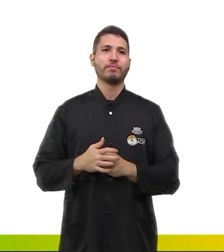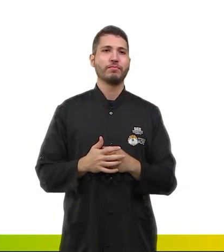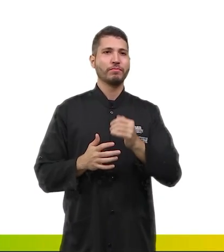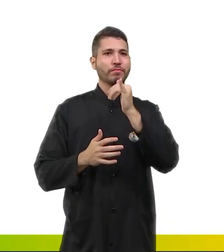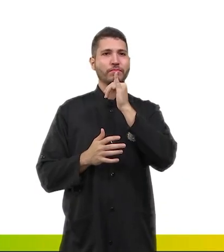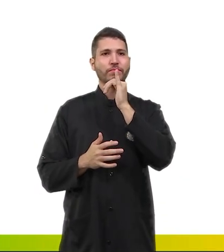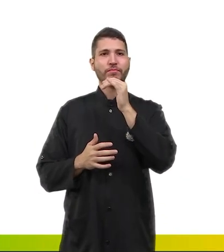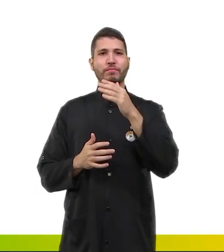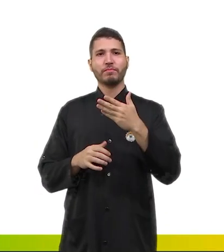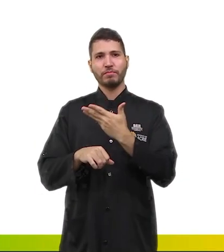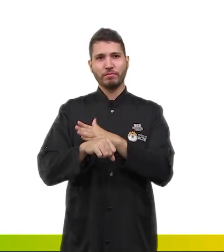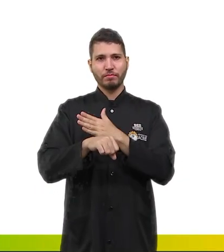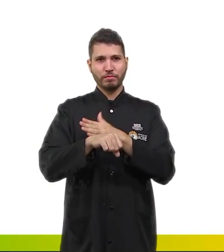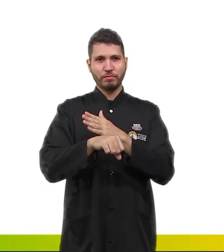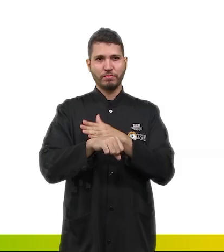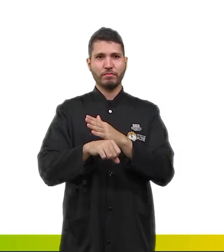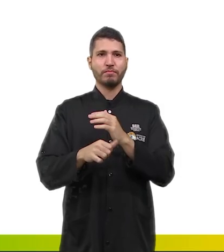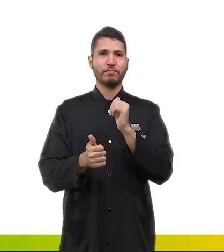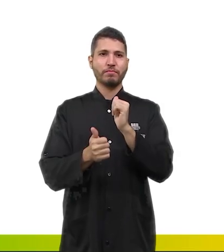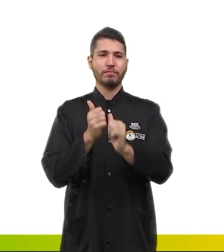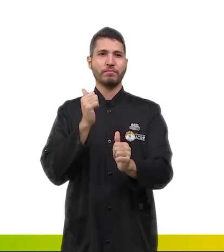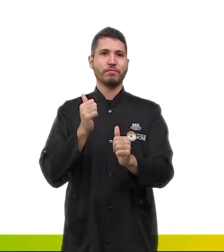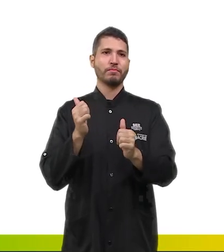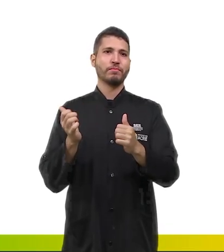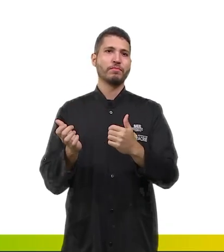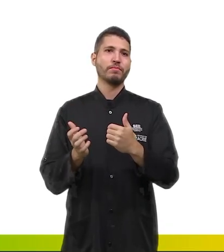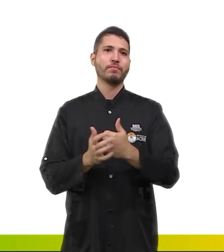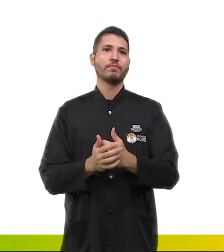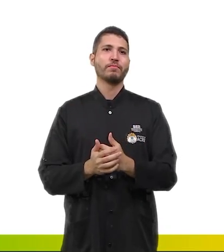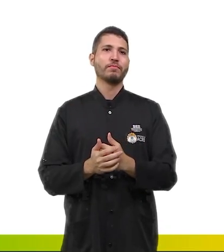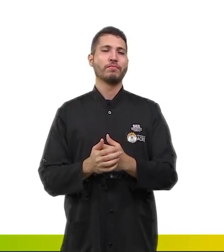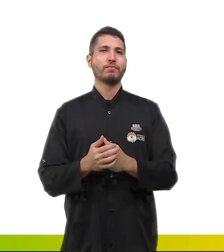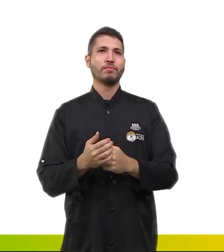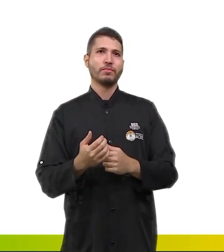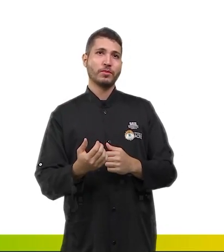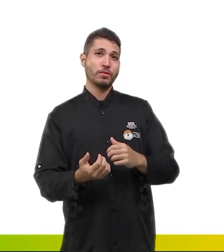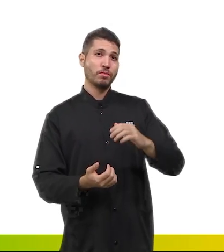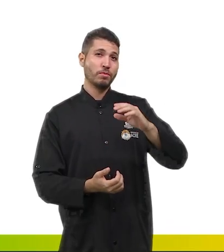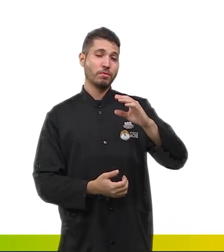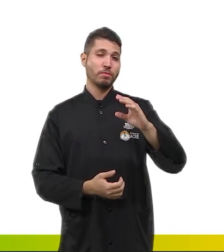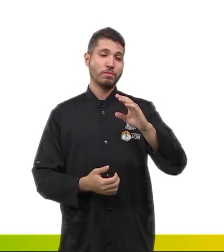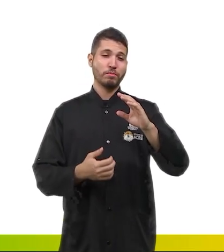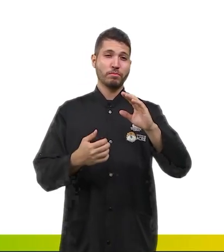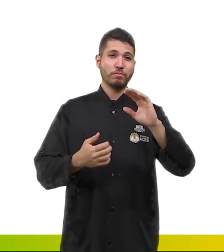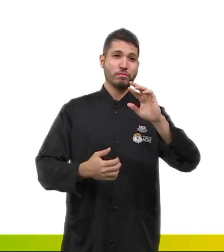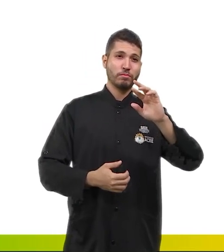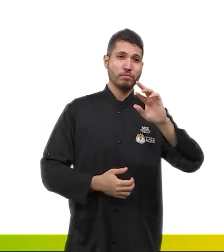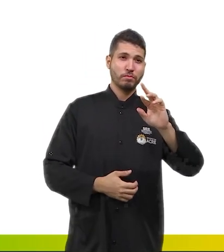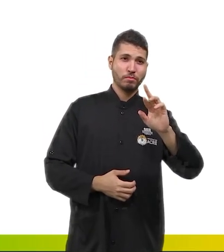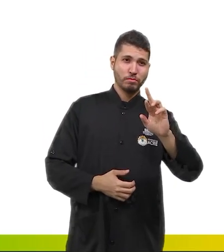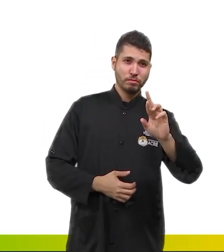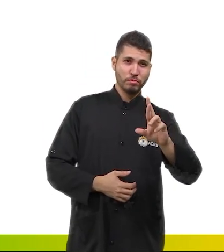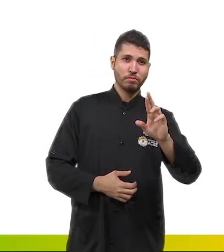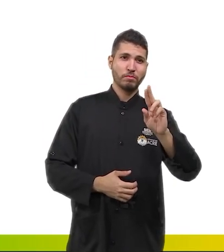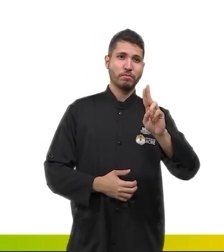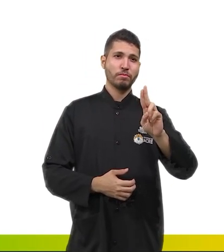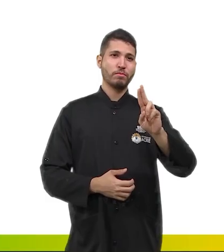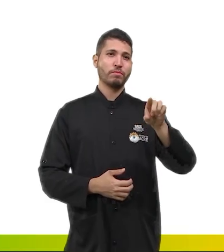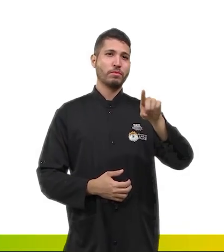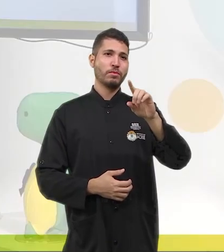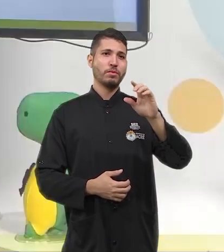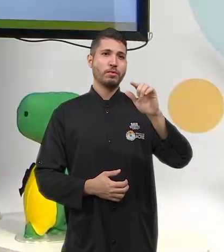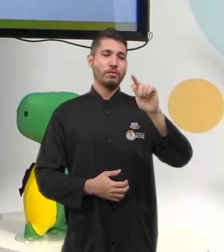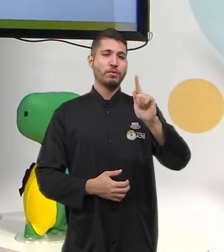o rugby, o braço de ferro, que é a queda de braço. No dia a dia, empurrar um carro quebrado, carregar móveis pesados,